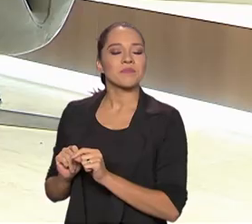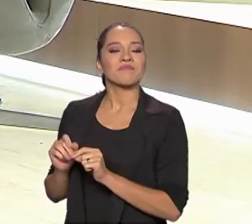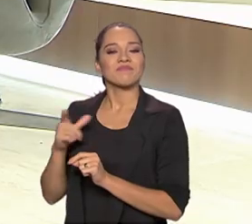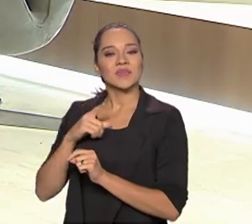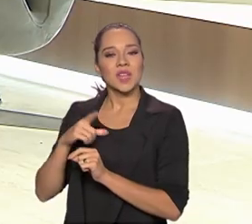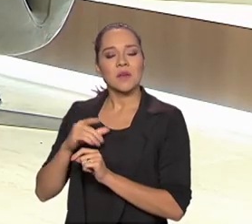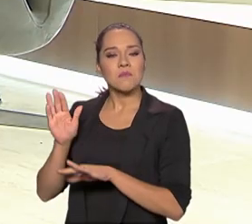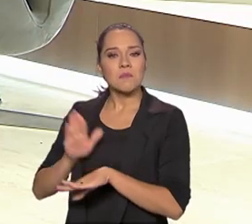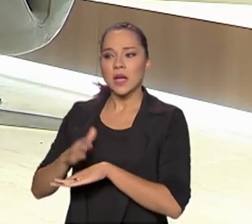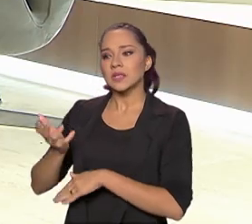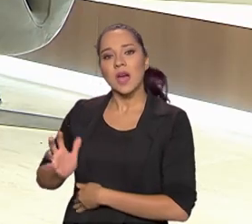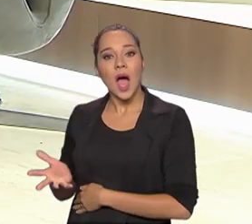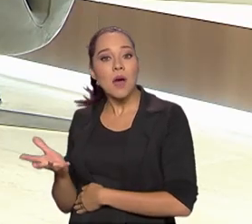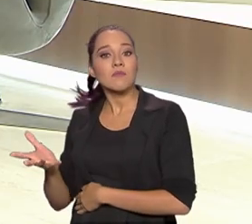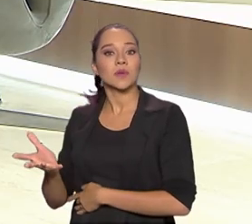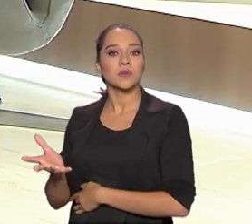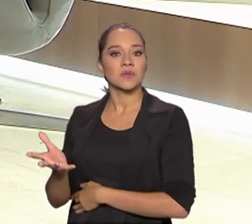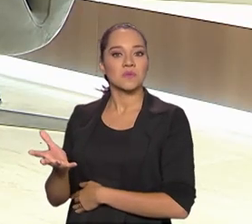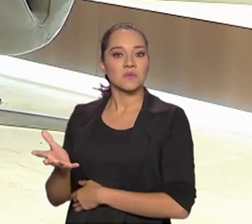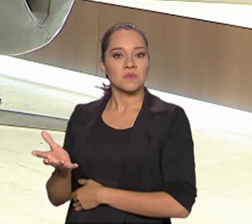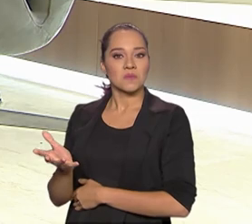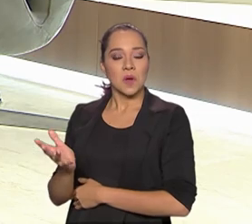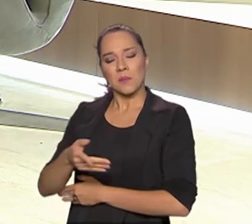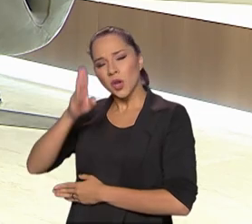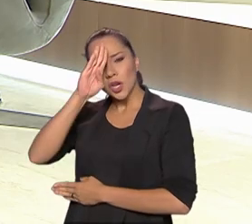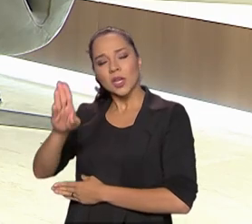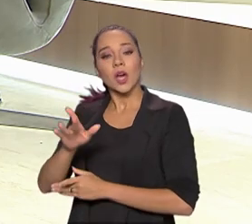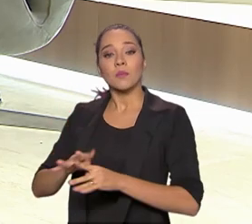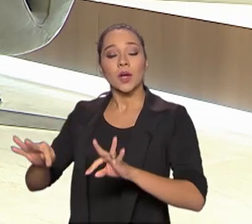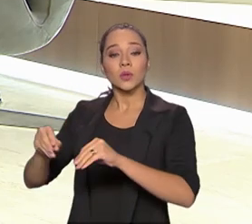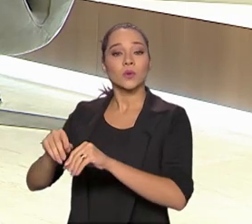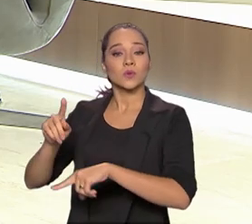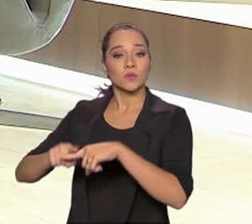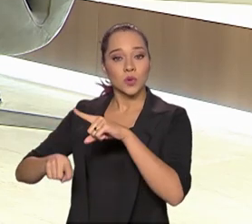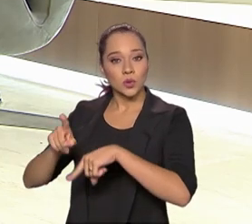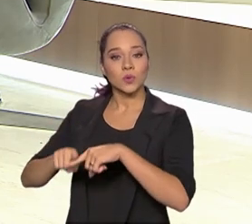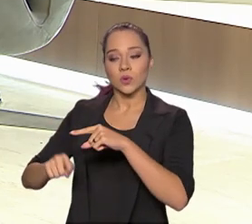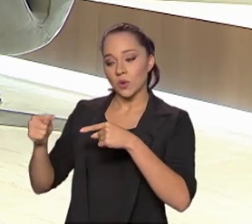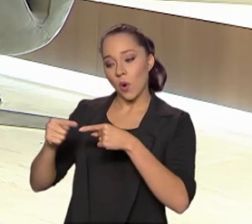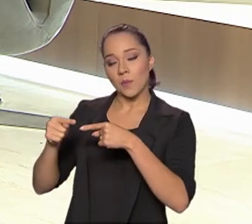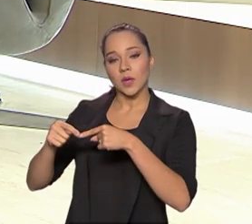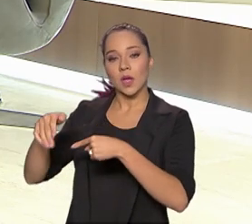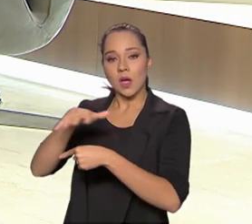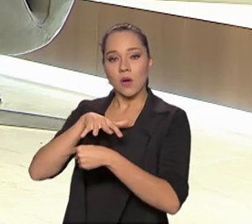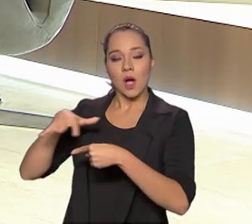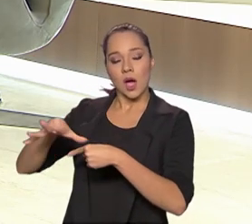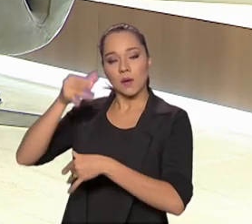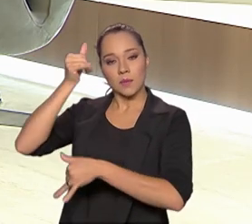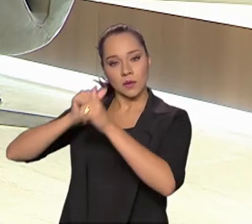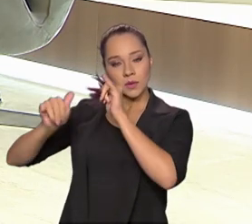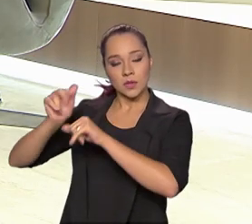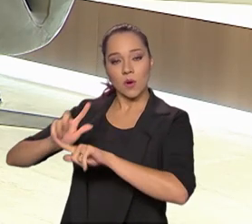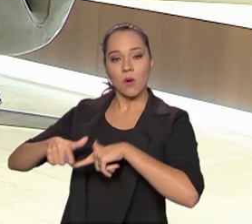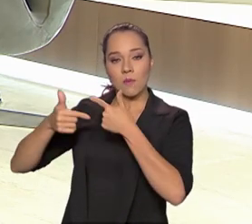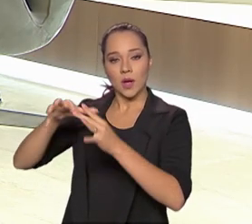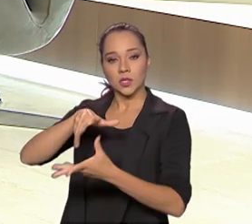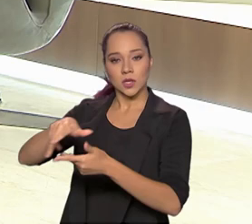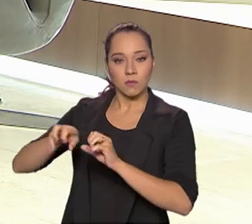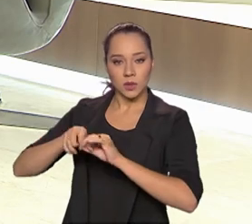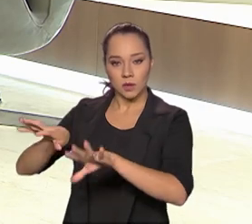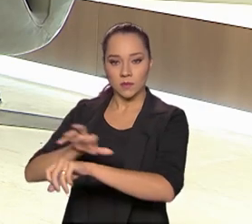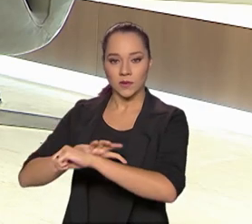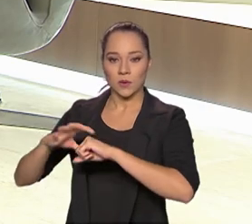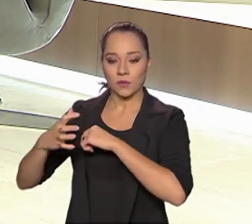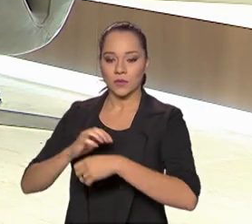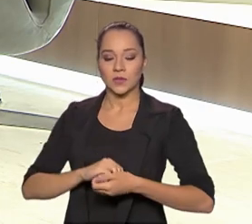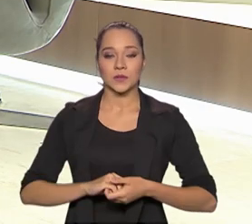tratamento célere, prioritário para todos os produtos relacionados à prevenção e ao combate da pandemia da